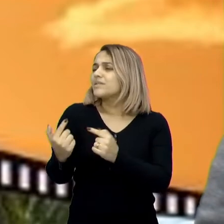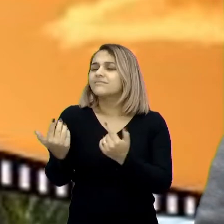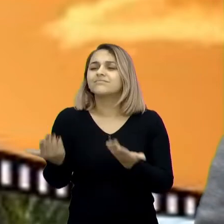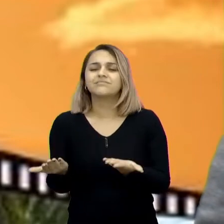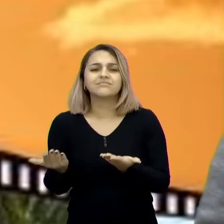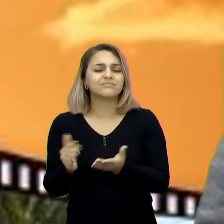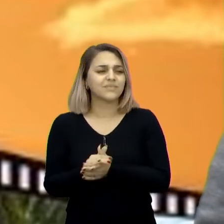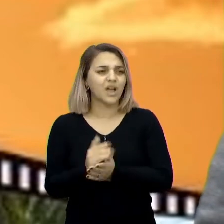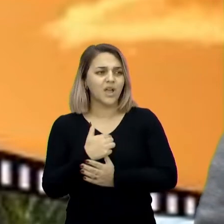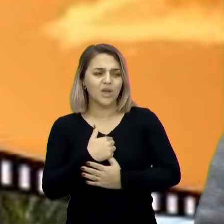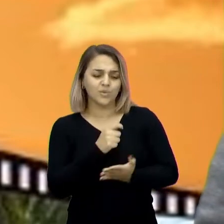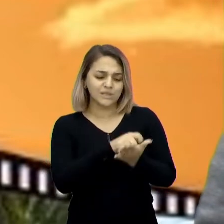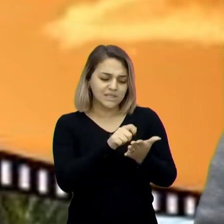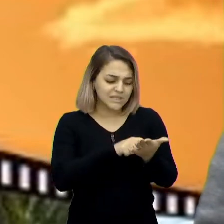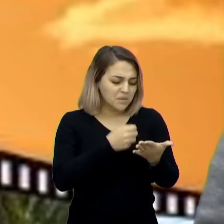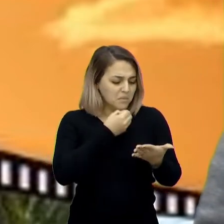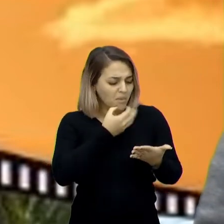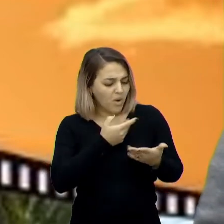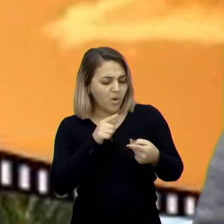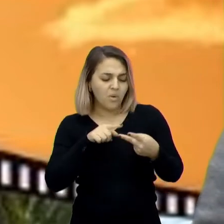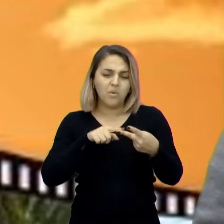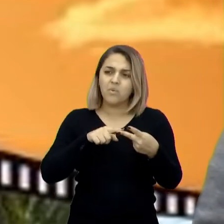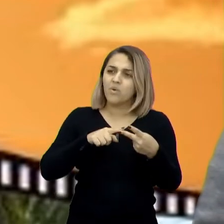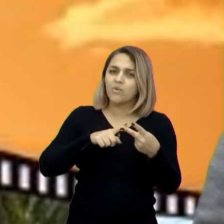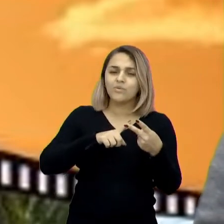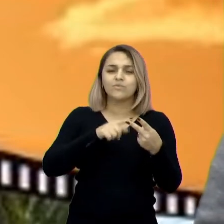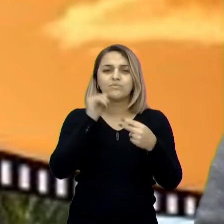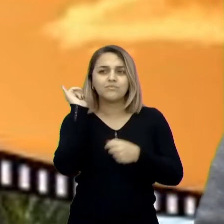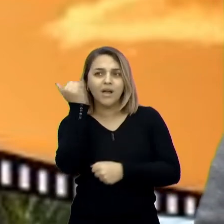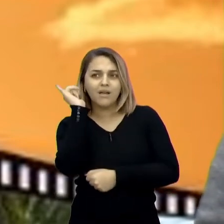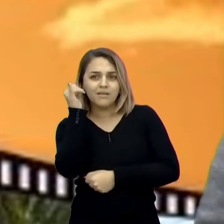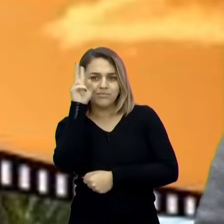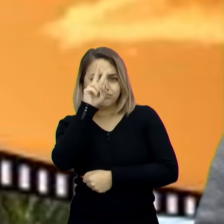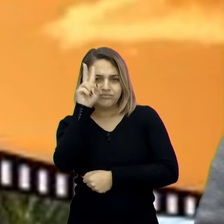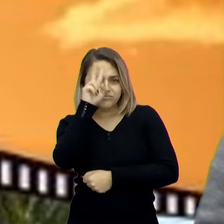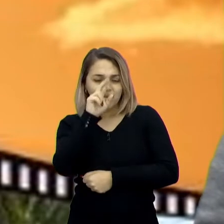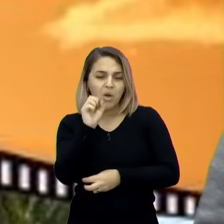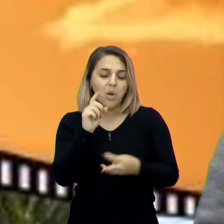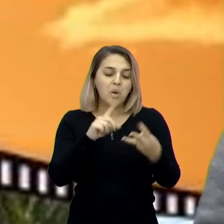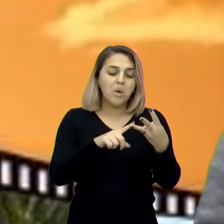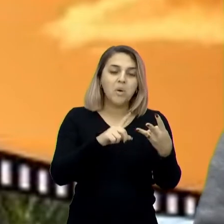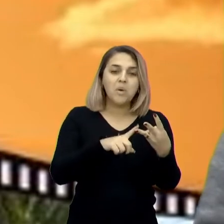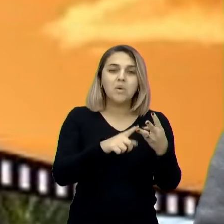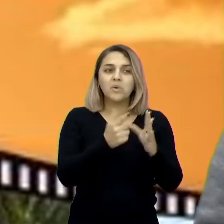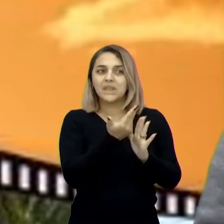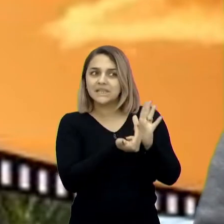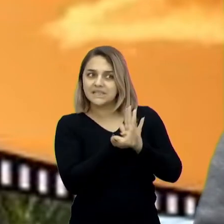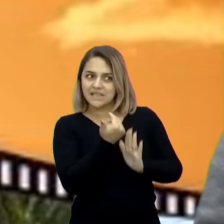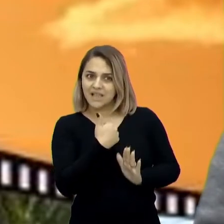bom em contar histórias, né, fazer uma narrativa? Eu vou trabalhar o roteiro. Será que eu sou bom no desenho? Posso